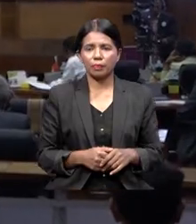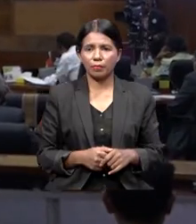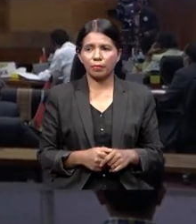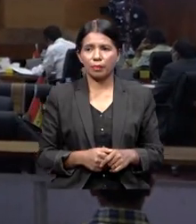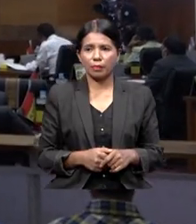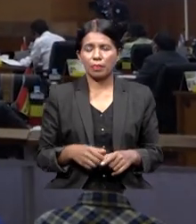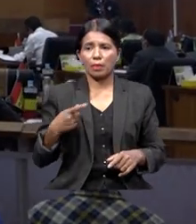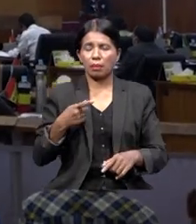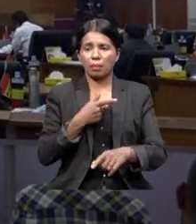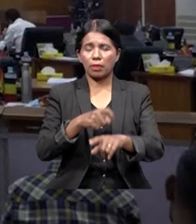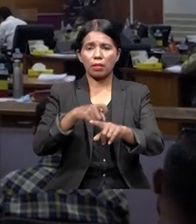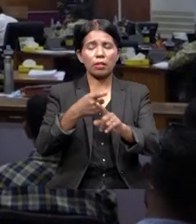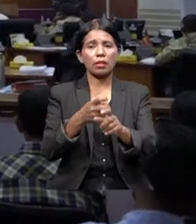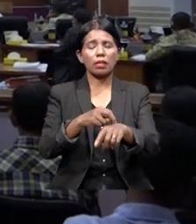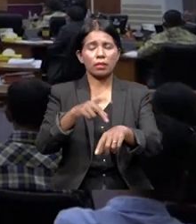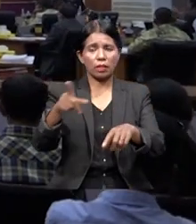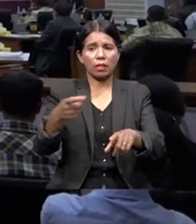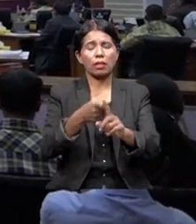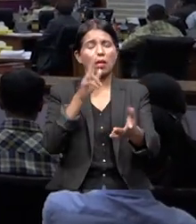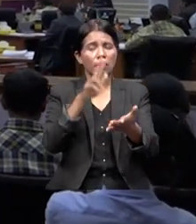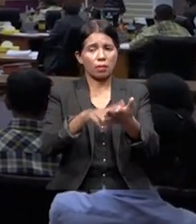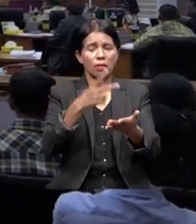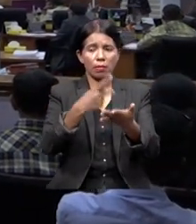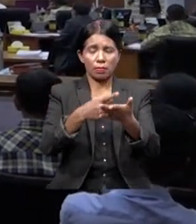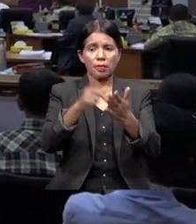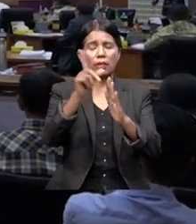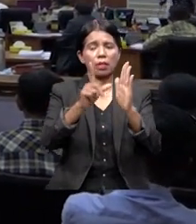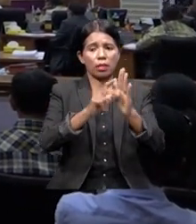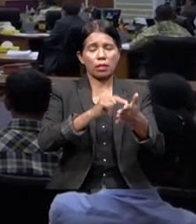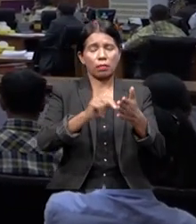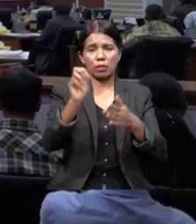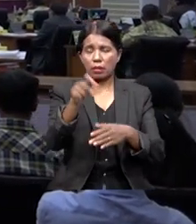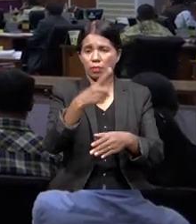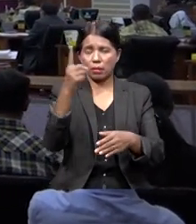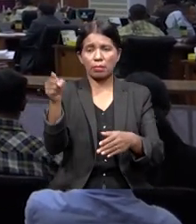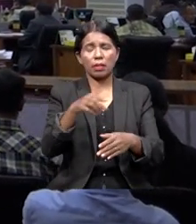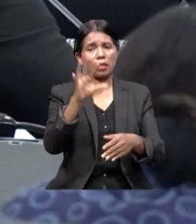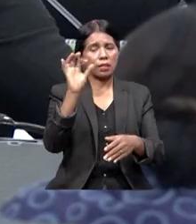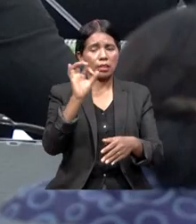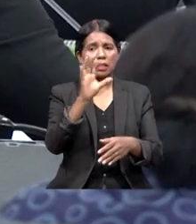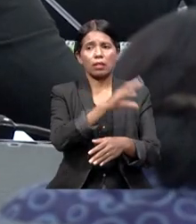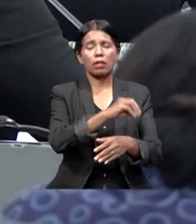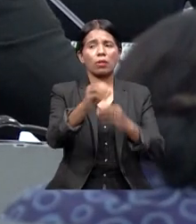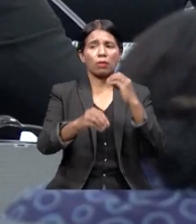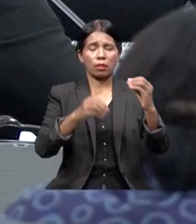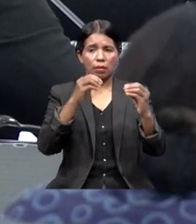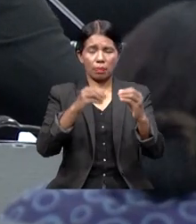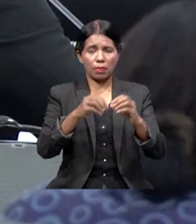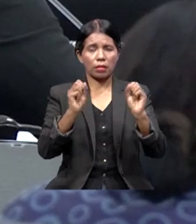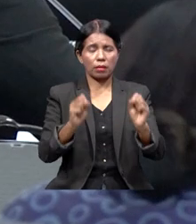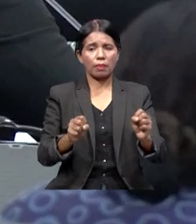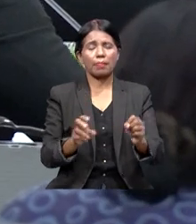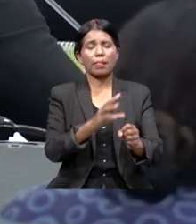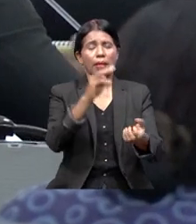O Parlamento Nacional deu sua reunião plenária segunda, né, aprovou na proposta lei número 5 para sexta, a linha 1, com a autorização legislativa